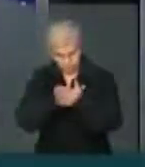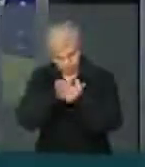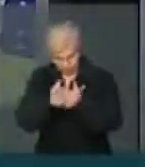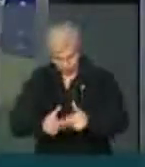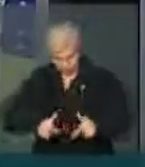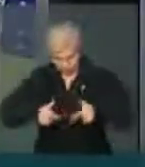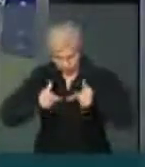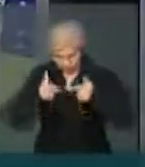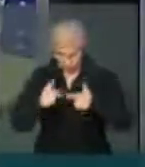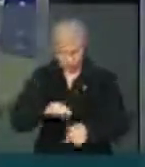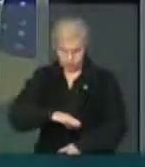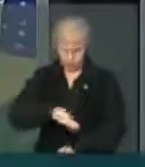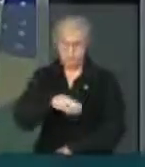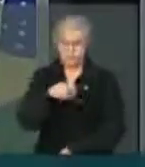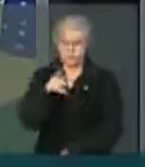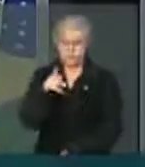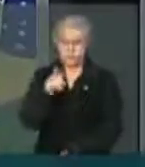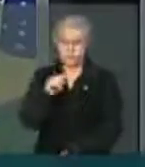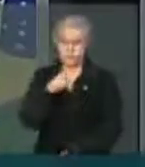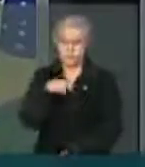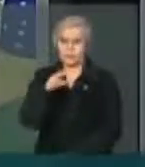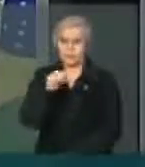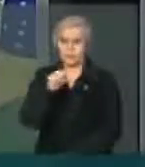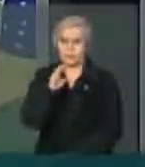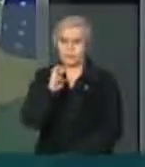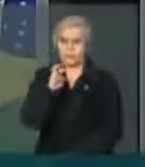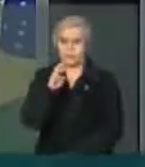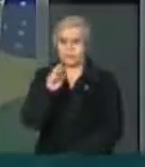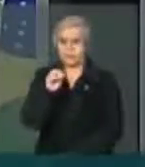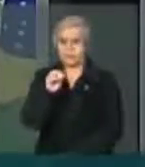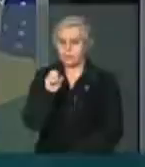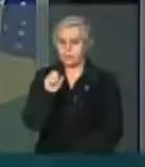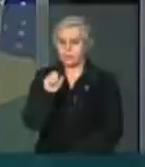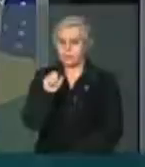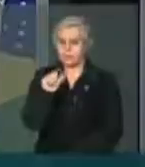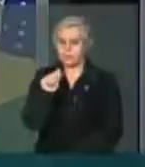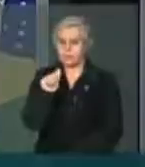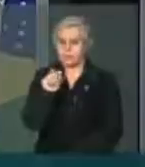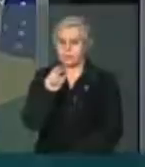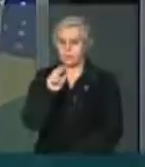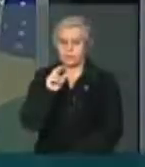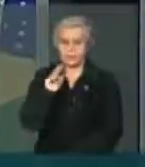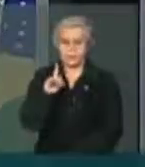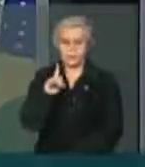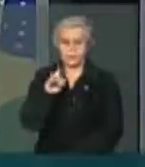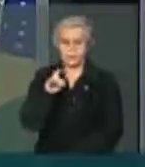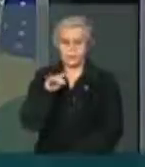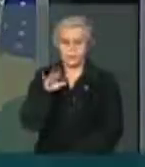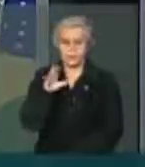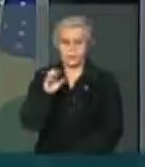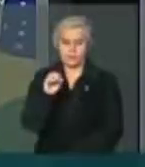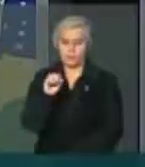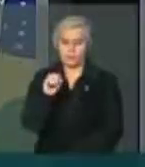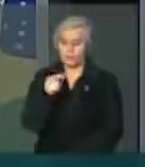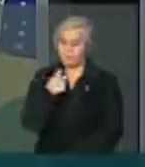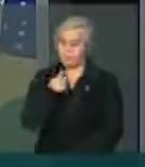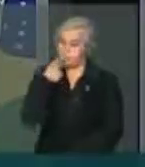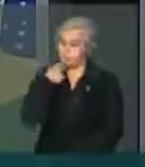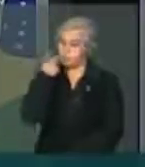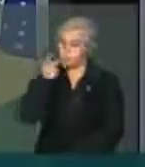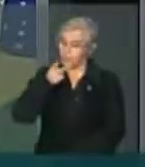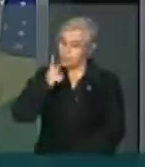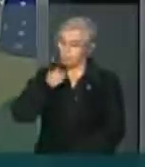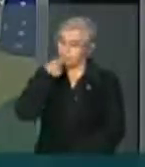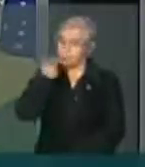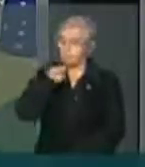momento, Paulo Brossard, Pedro Simon. Eu ficaria aqui a tarde inteira citando o nome